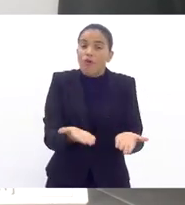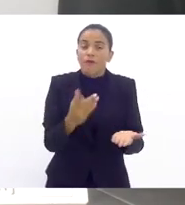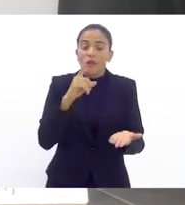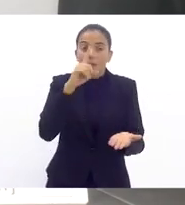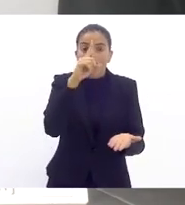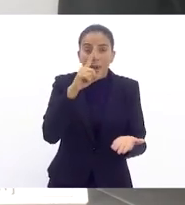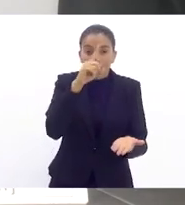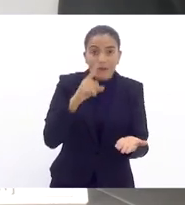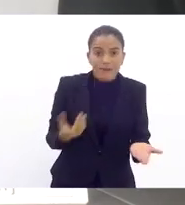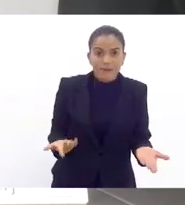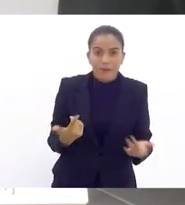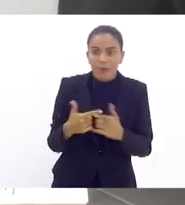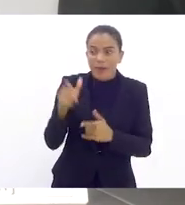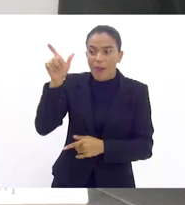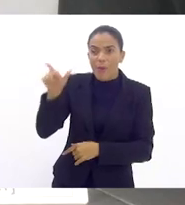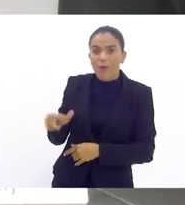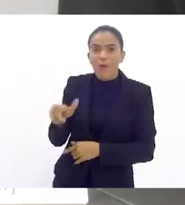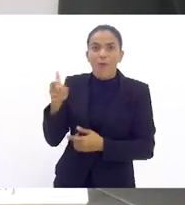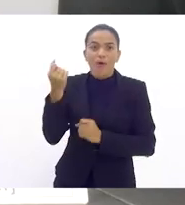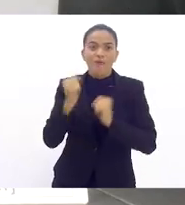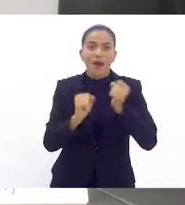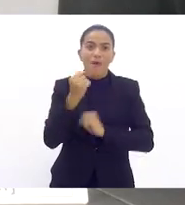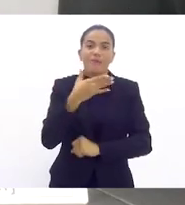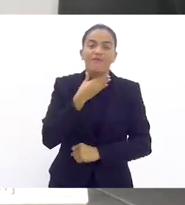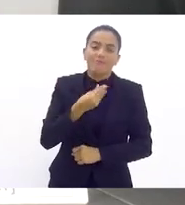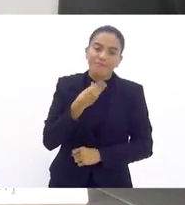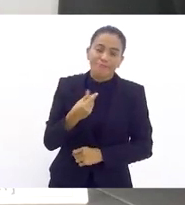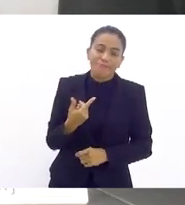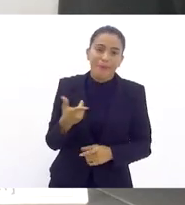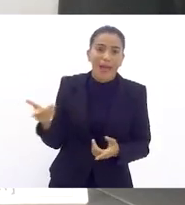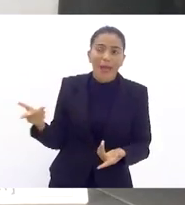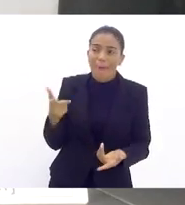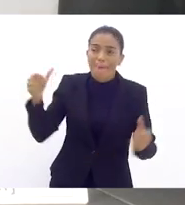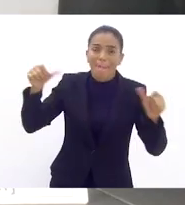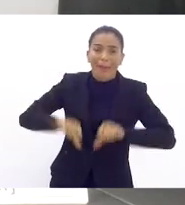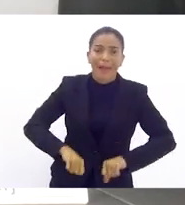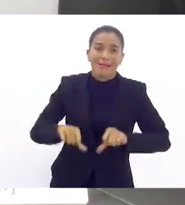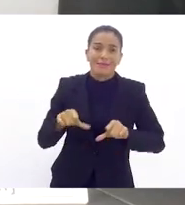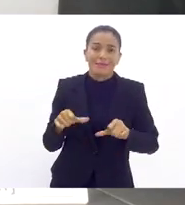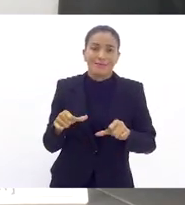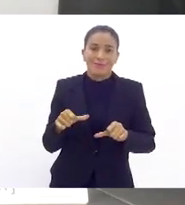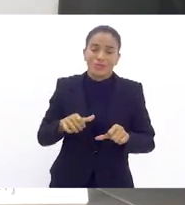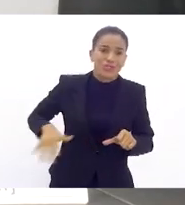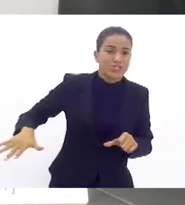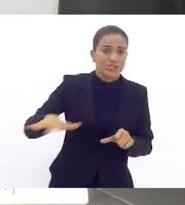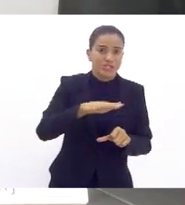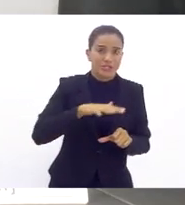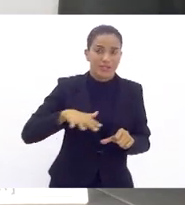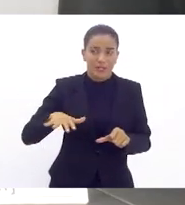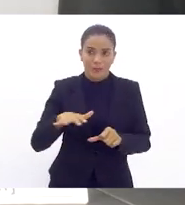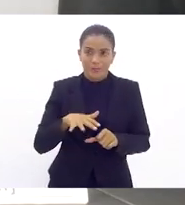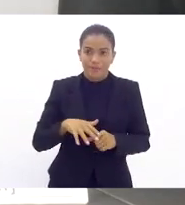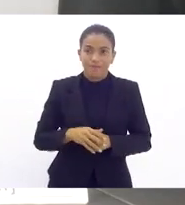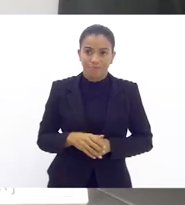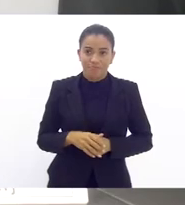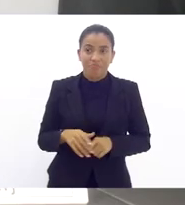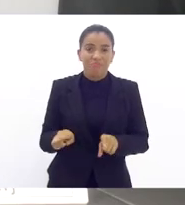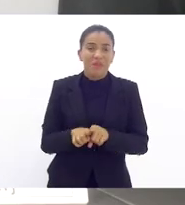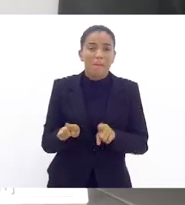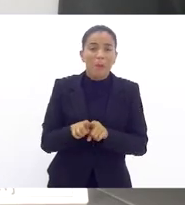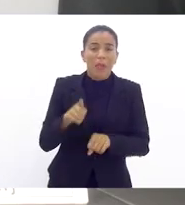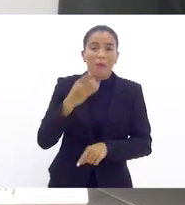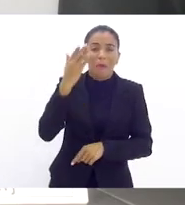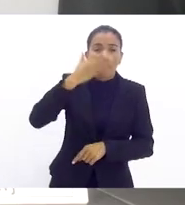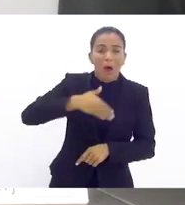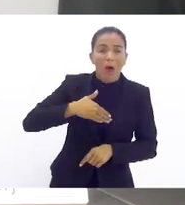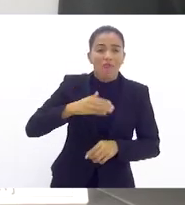se tivesse um falsificador, vamos dizer, com qualidade, entre aspas, né? Mas não é, não. É um negócio generalizado, inclusive com coliformes fecais,